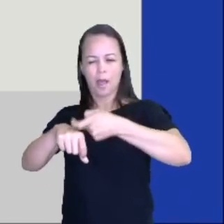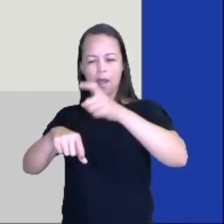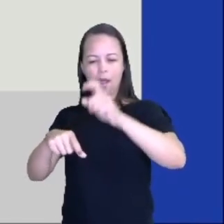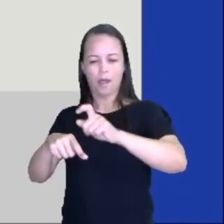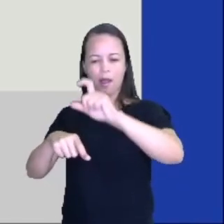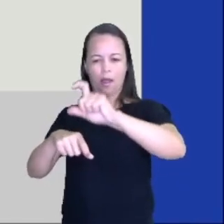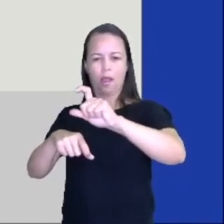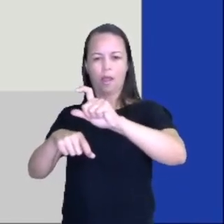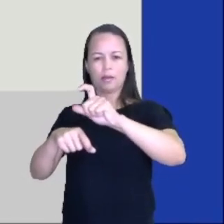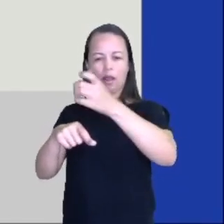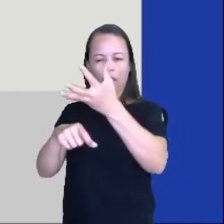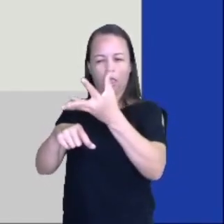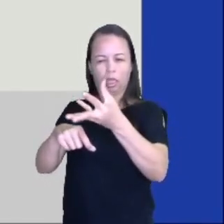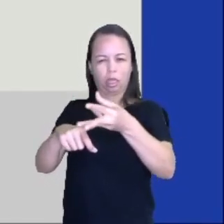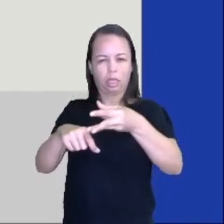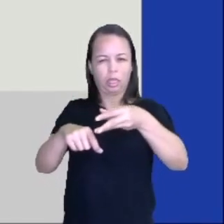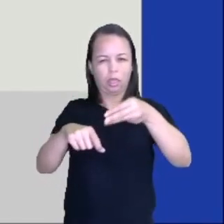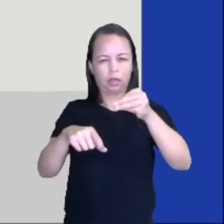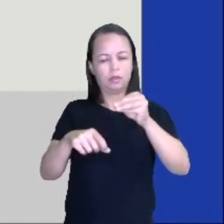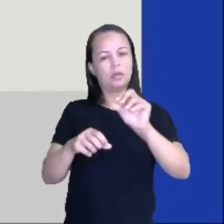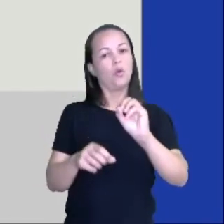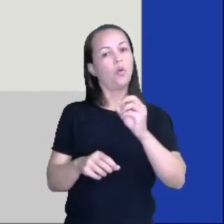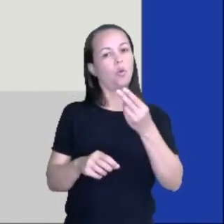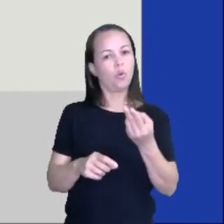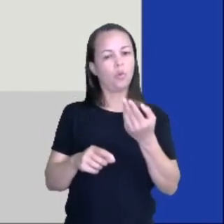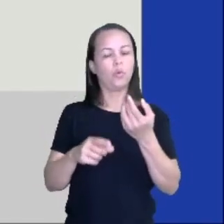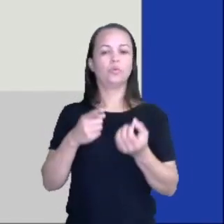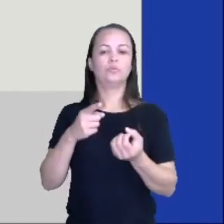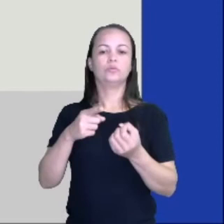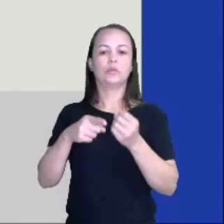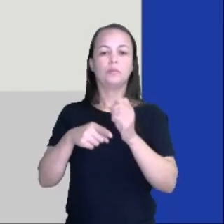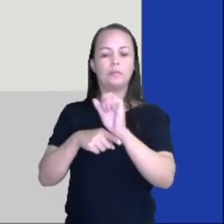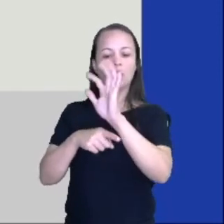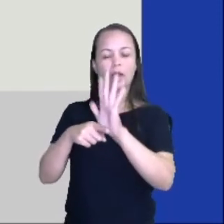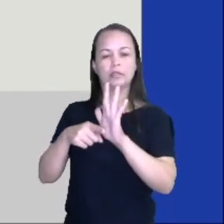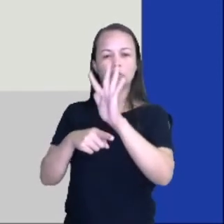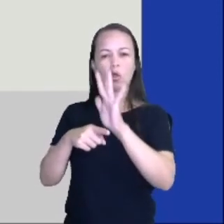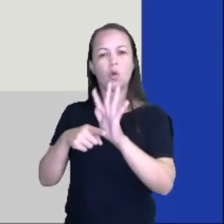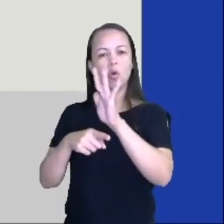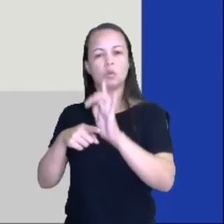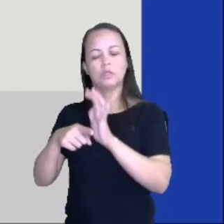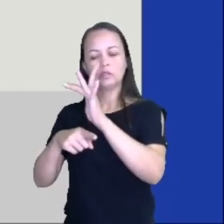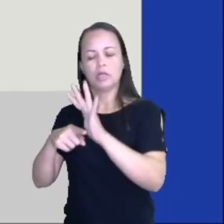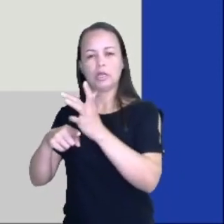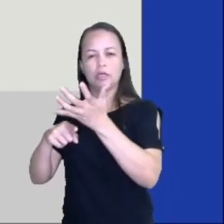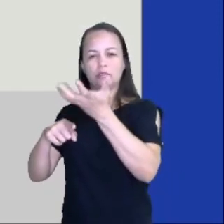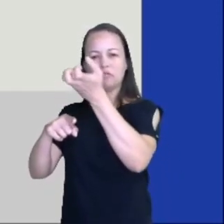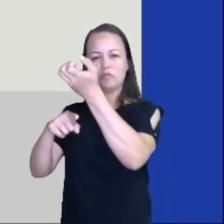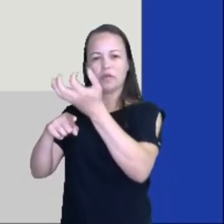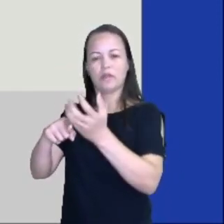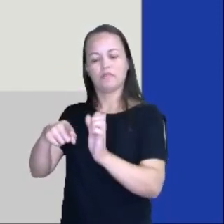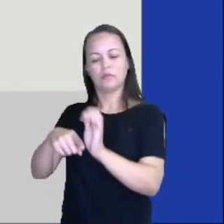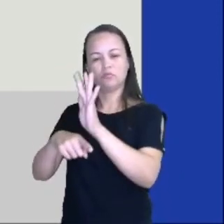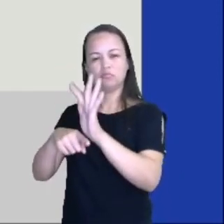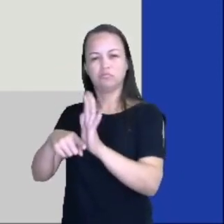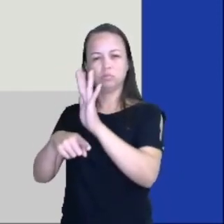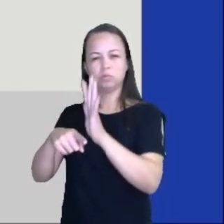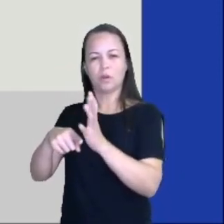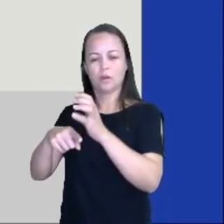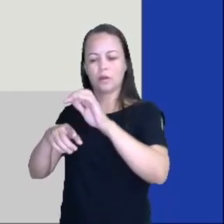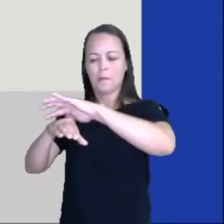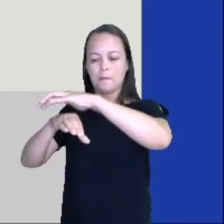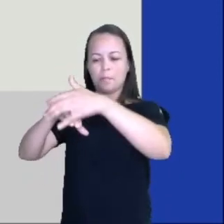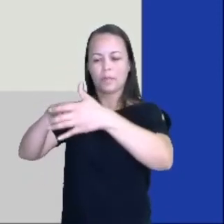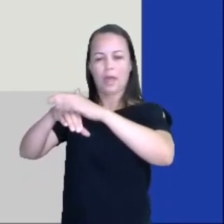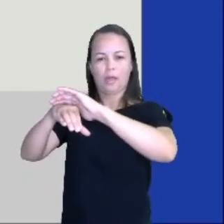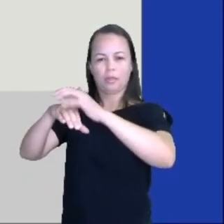e se transformar em gasosa, como no caso do vapor, né, que sai da água que está fervendo,